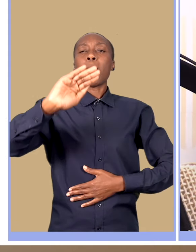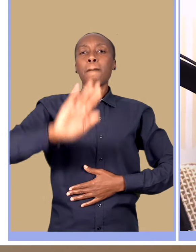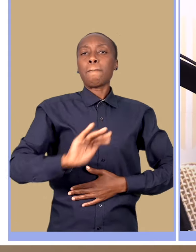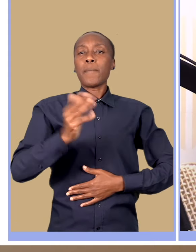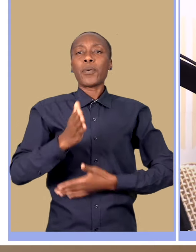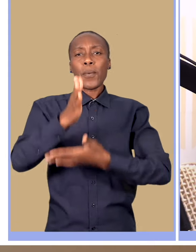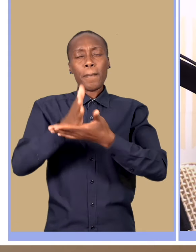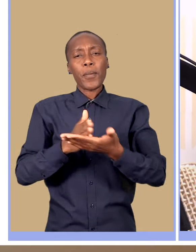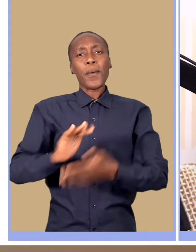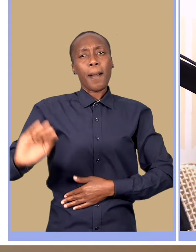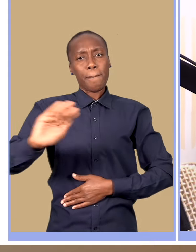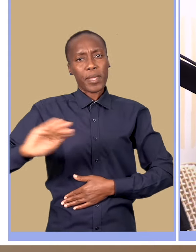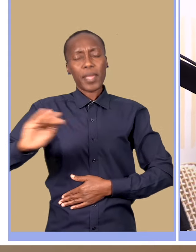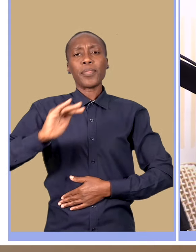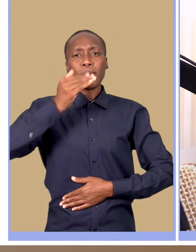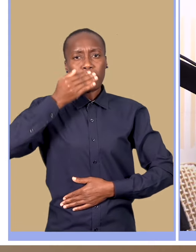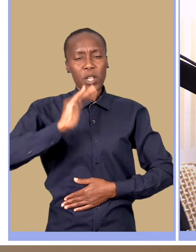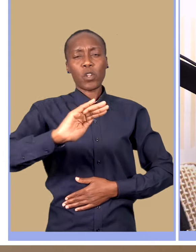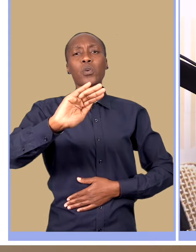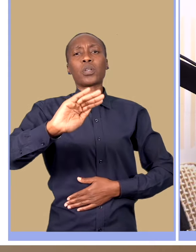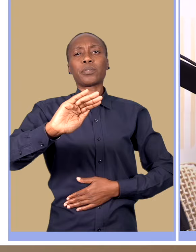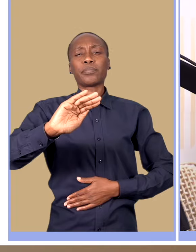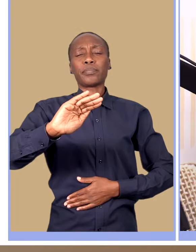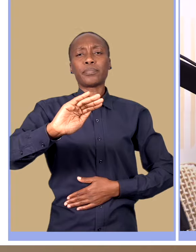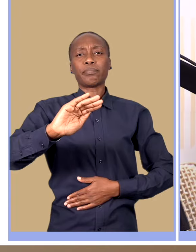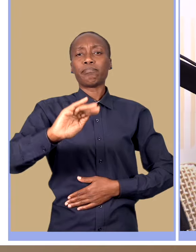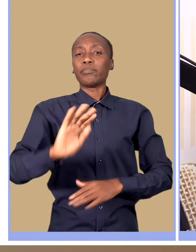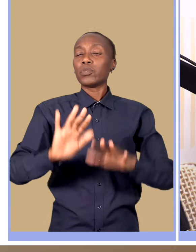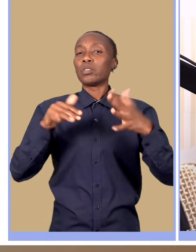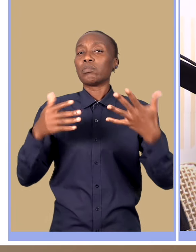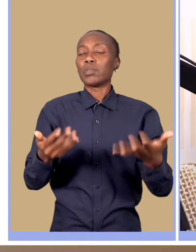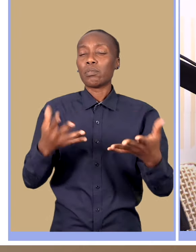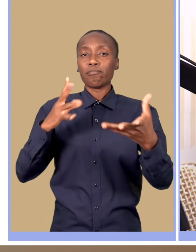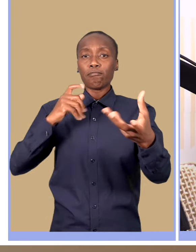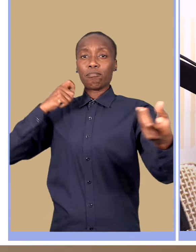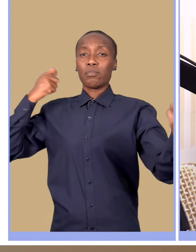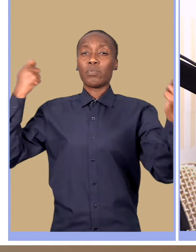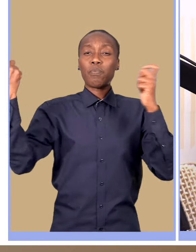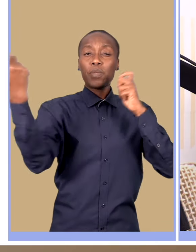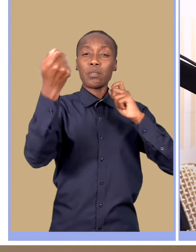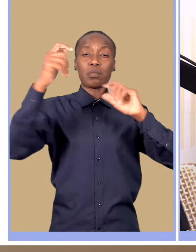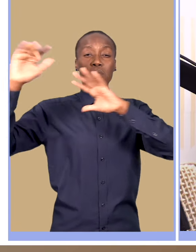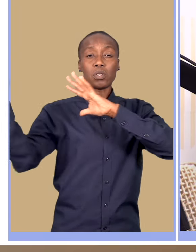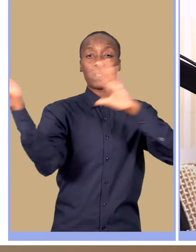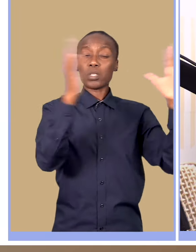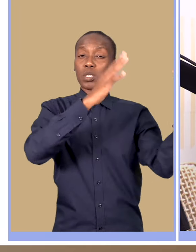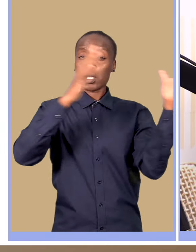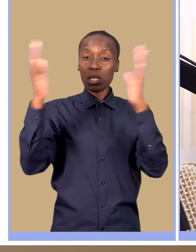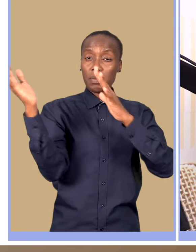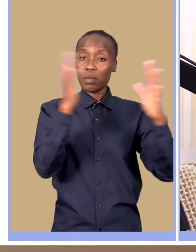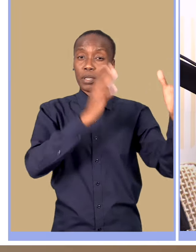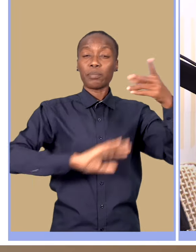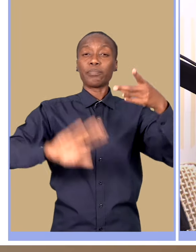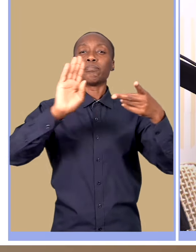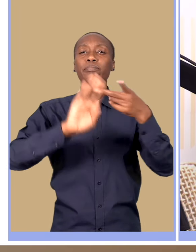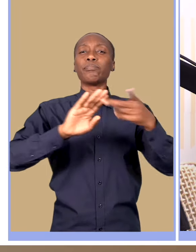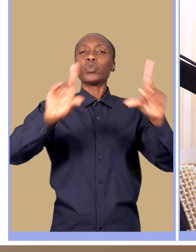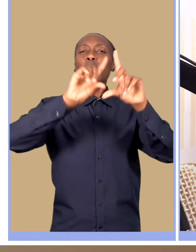ambiente sustentável. Então, neste sentido, falar sobre mudanças climáticas